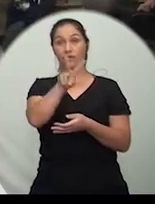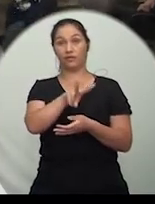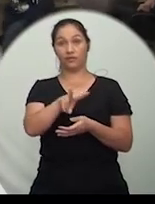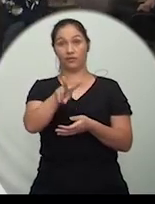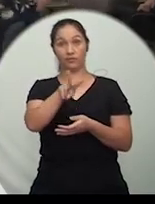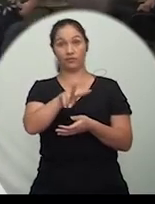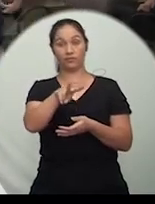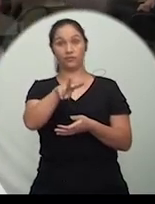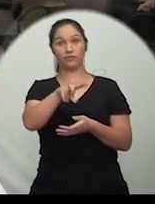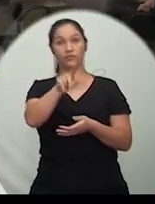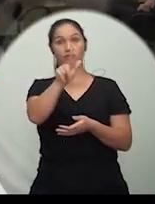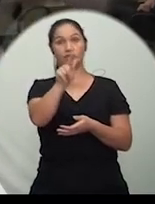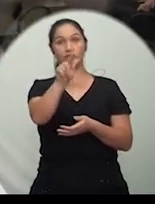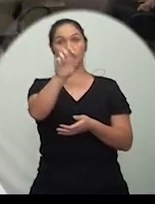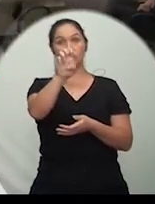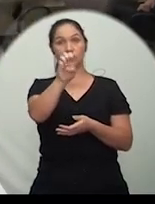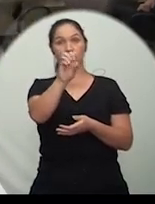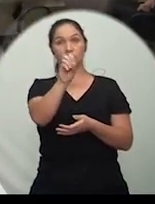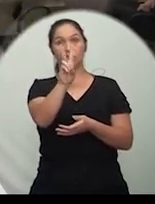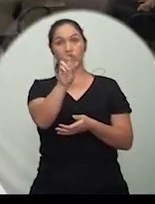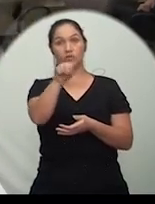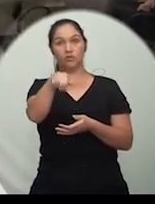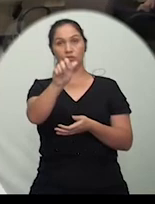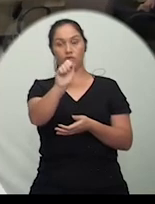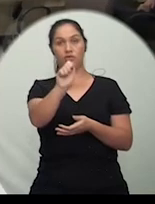Vereadora Giovana Zanetti, PSDB.